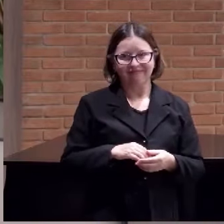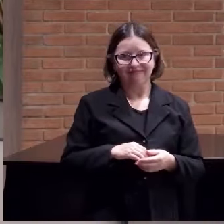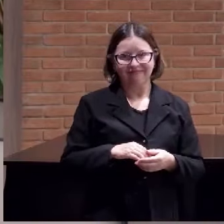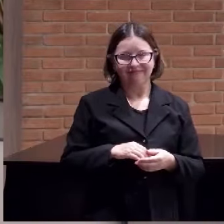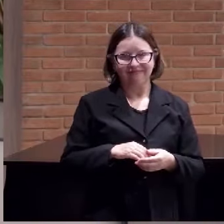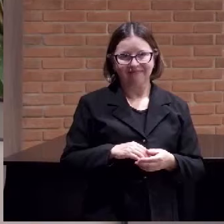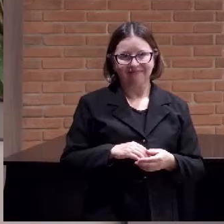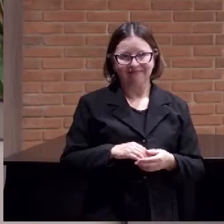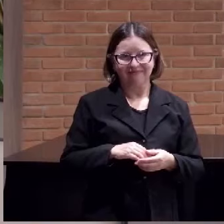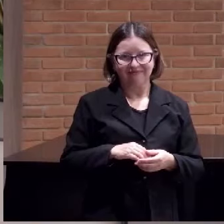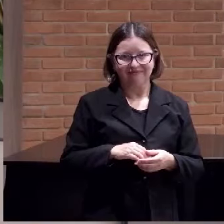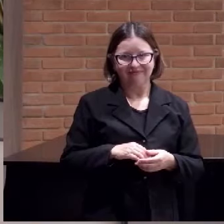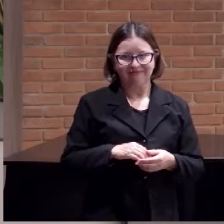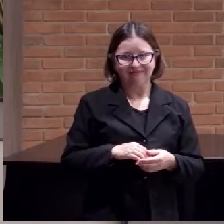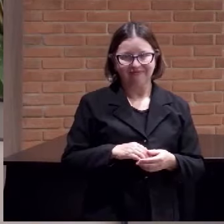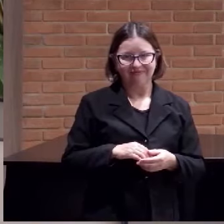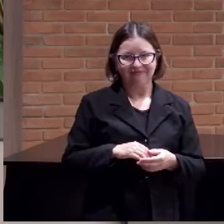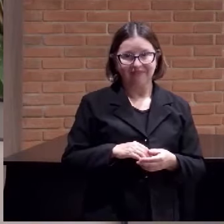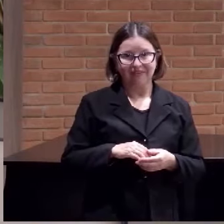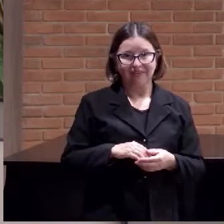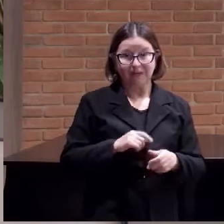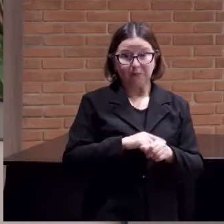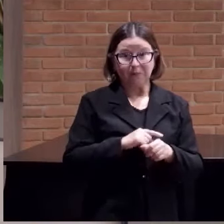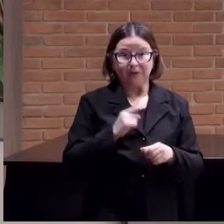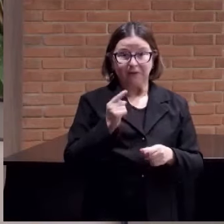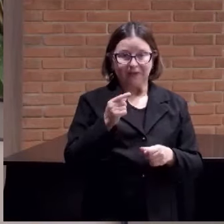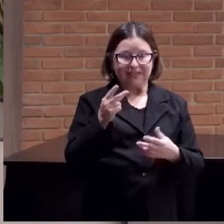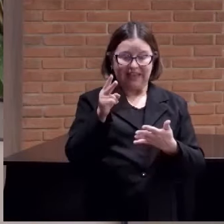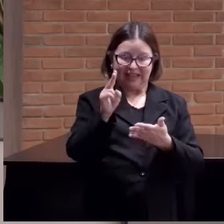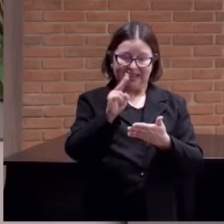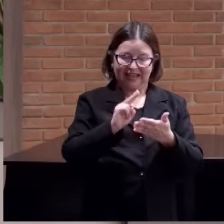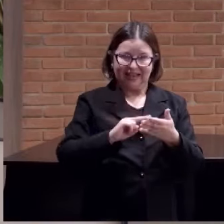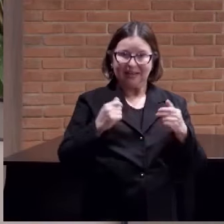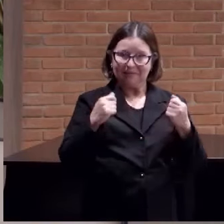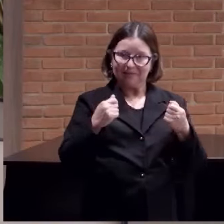esse texto aqui, você tem que voltar